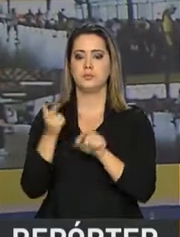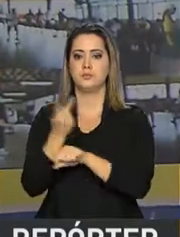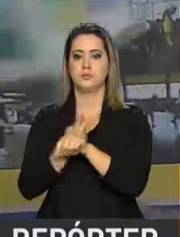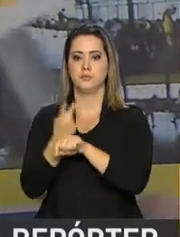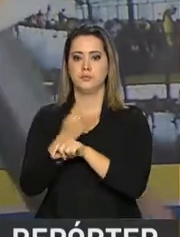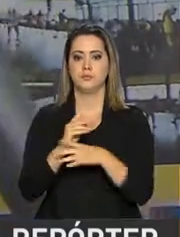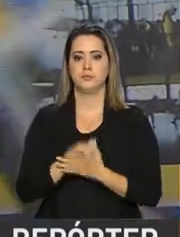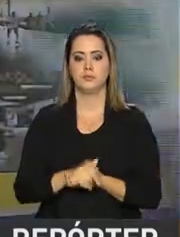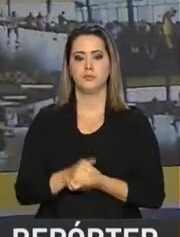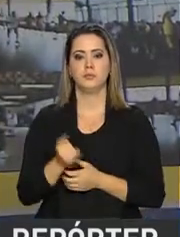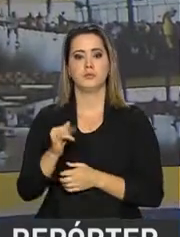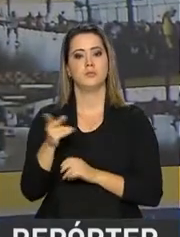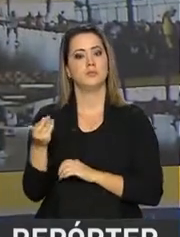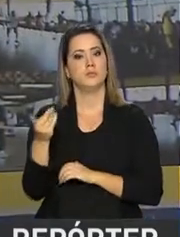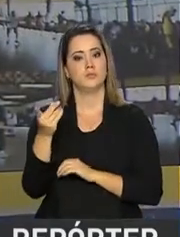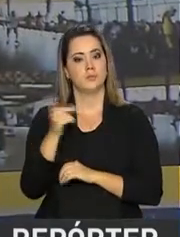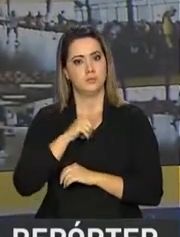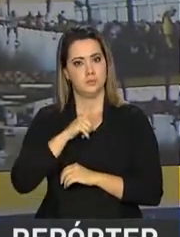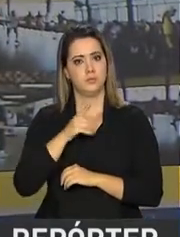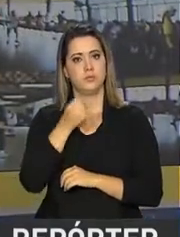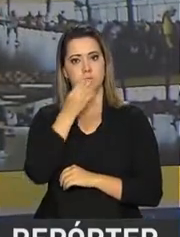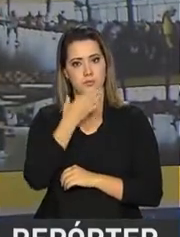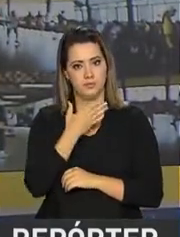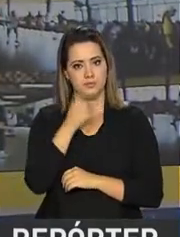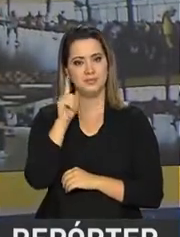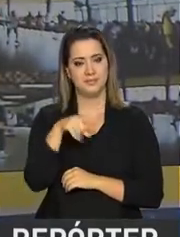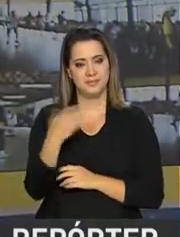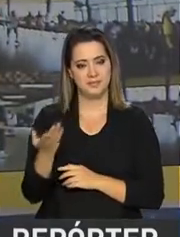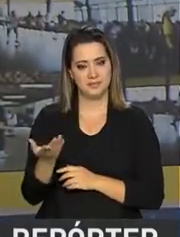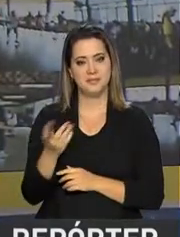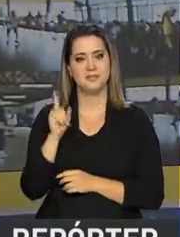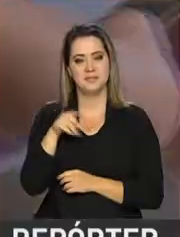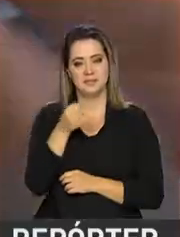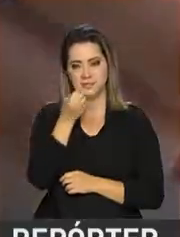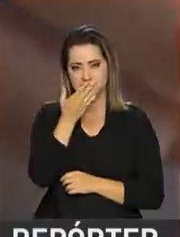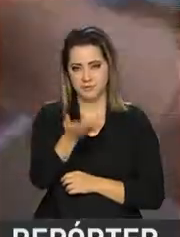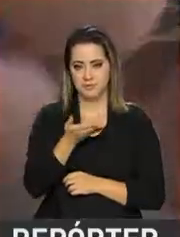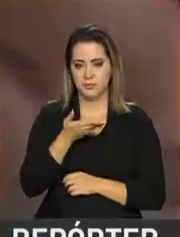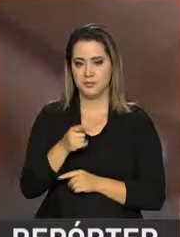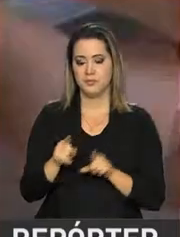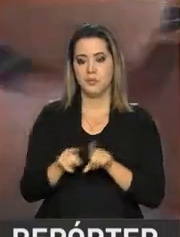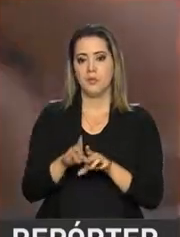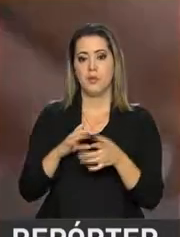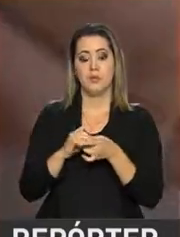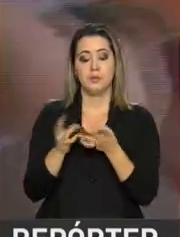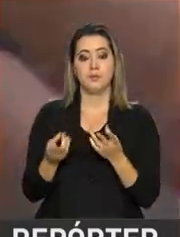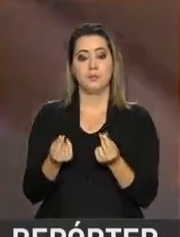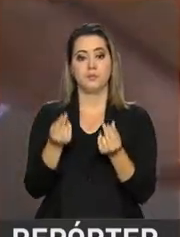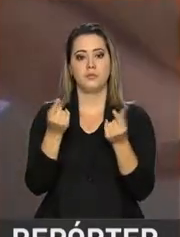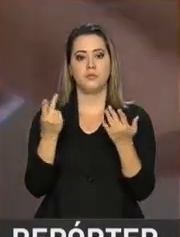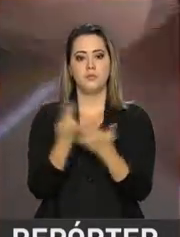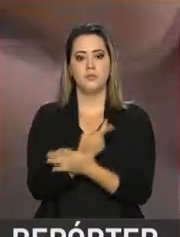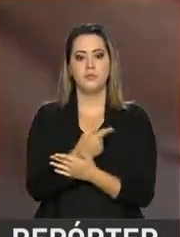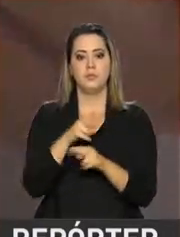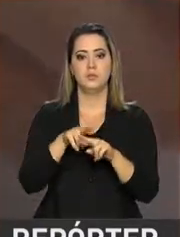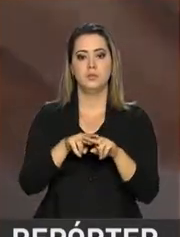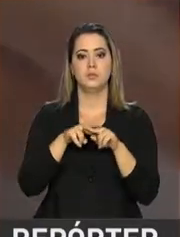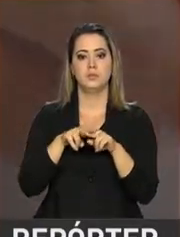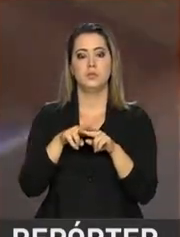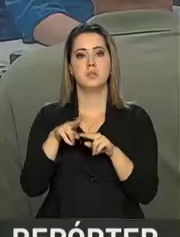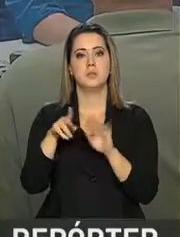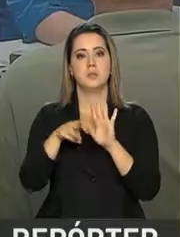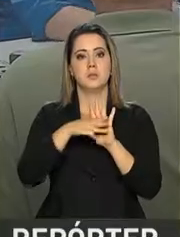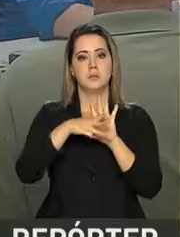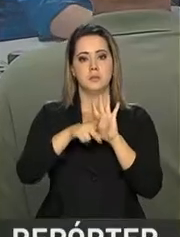o que tiver bem vindo a lógica claro que seria lindo a liberação do dinheiro será feita por meio de medida provisória